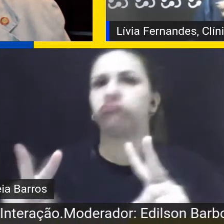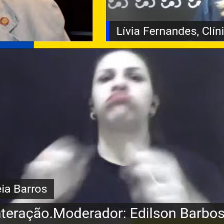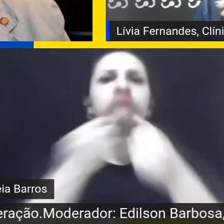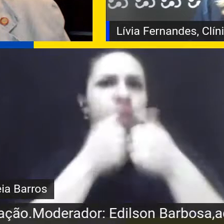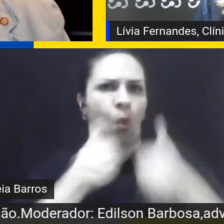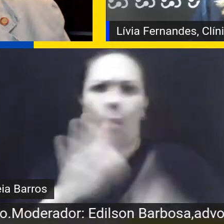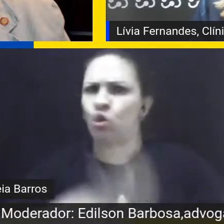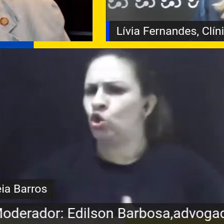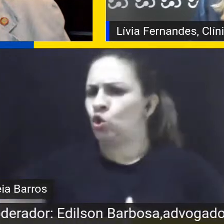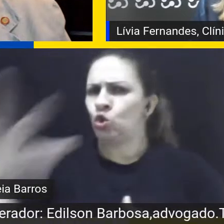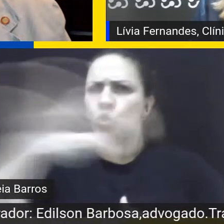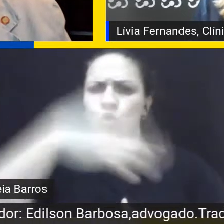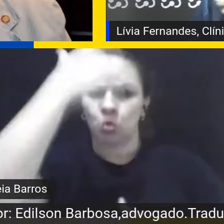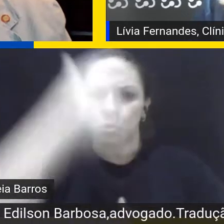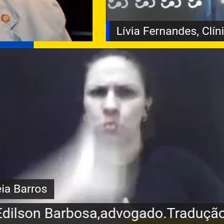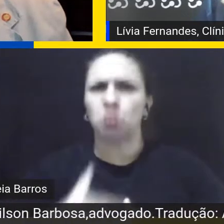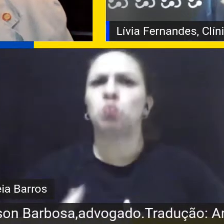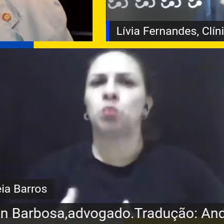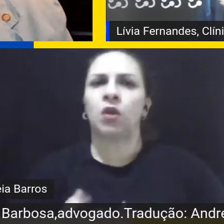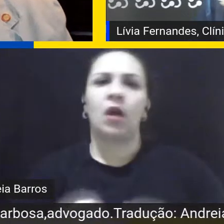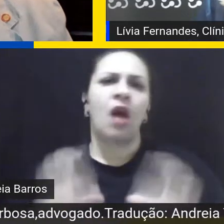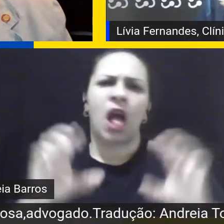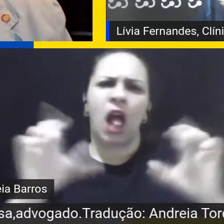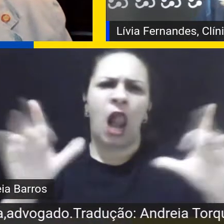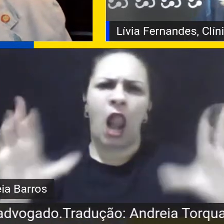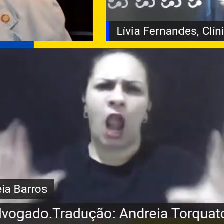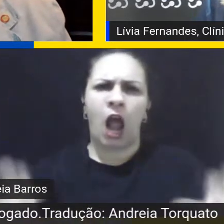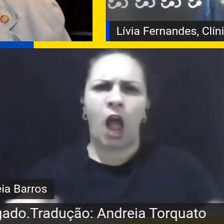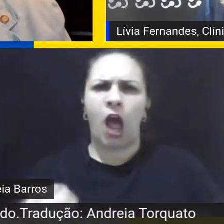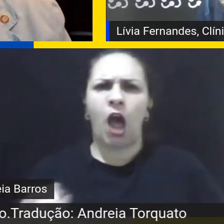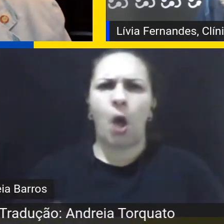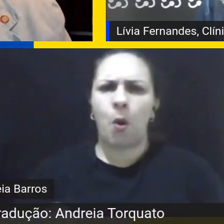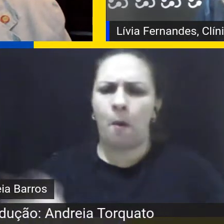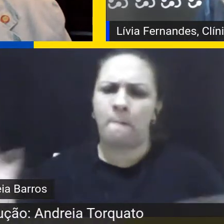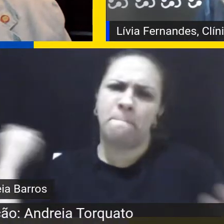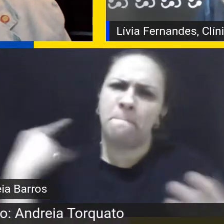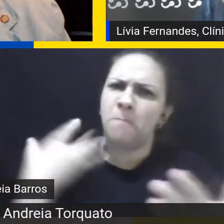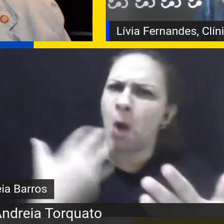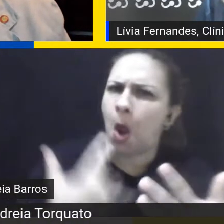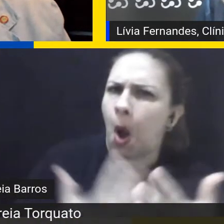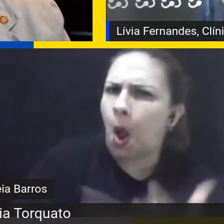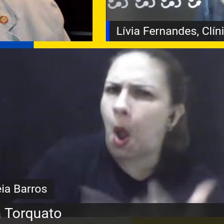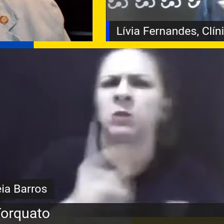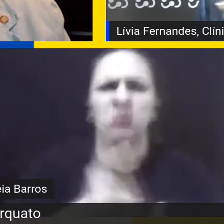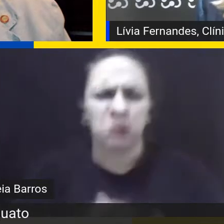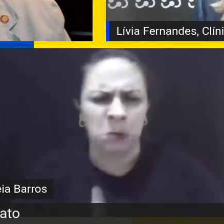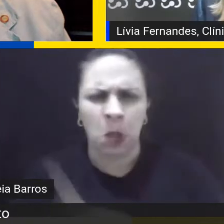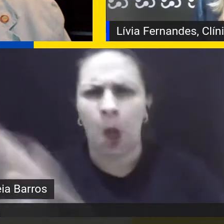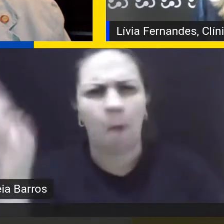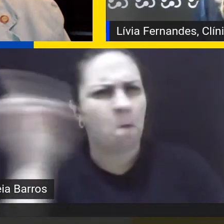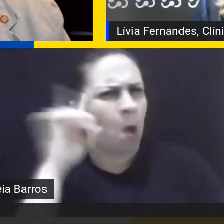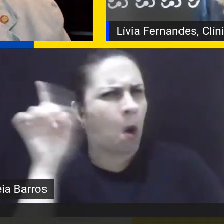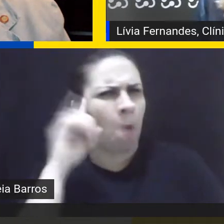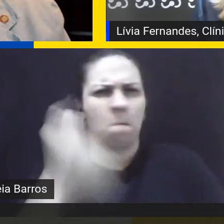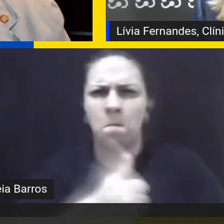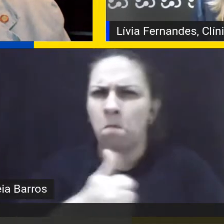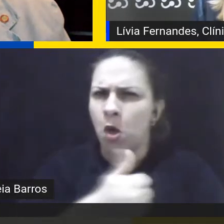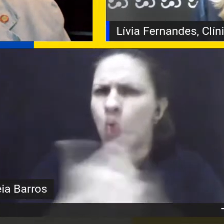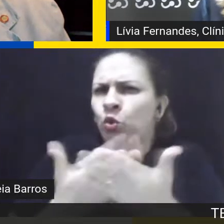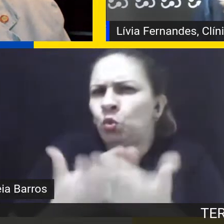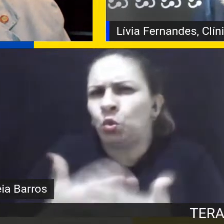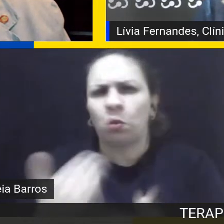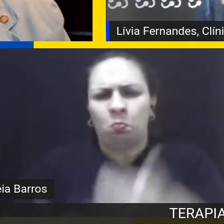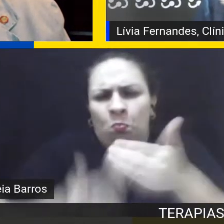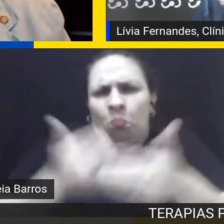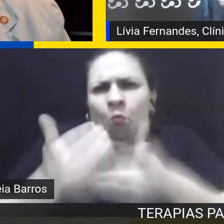É óbvio que de lá para cá a gente vem o tempo todo melhorando várias